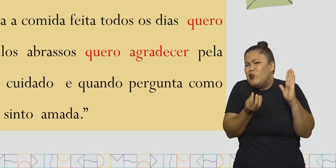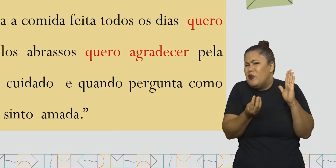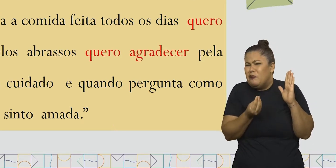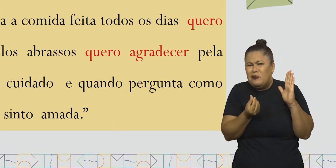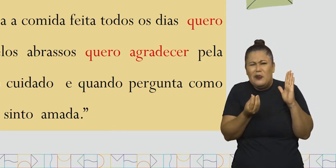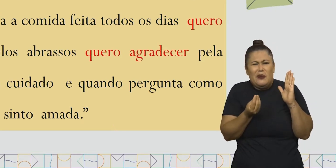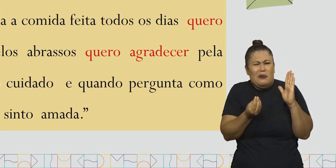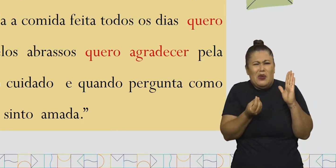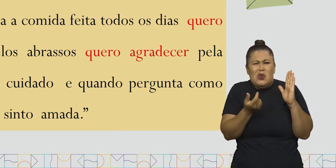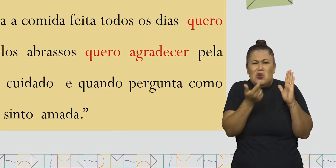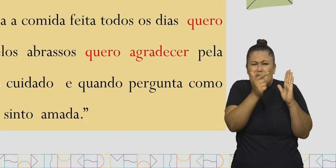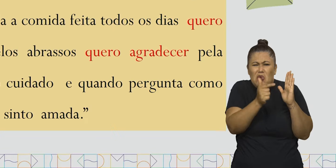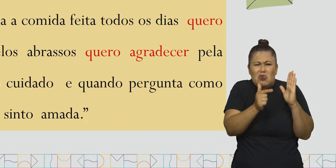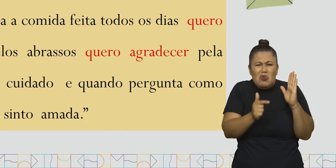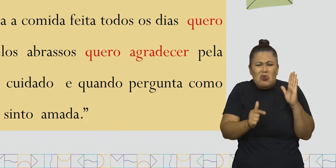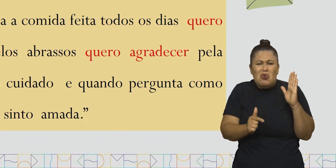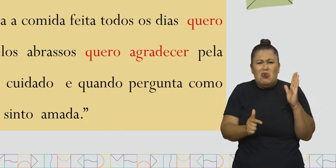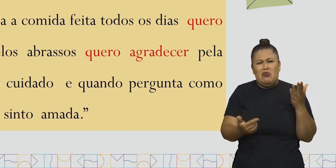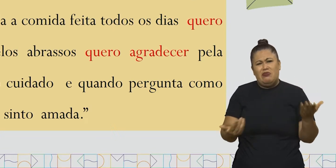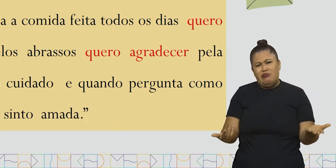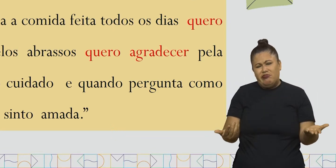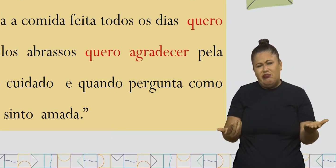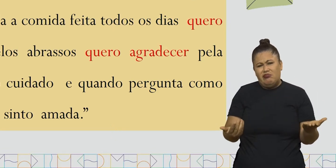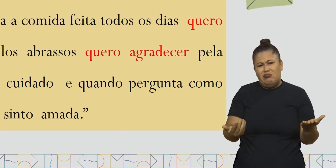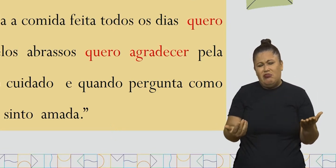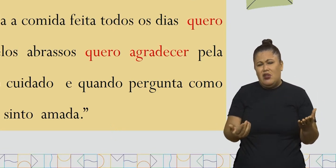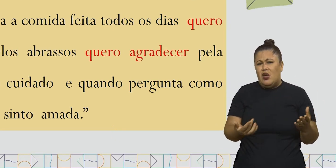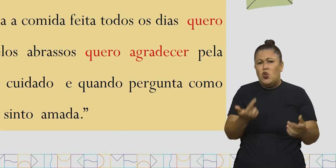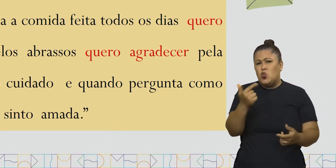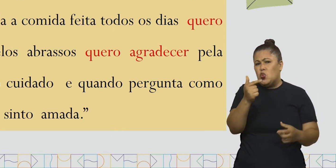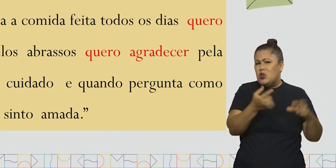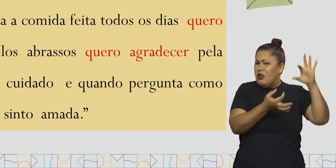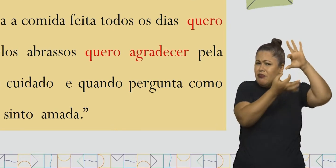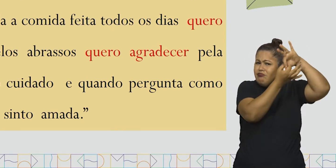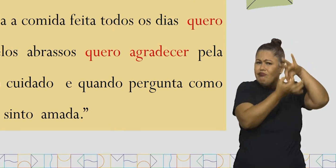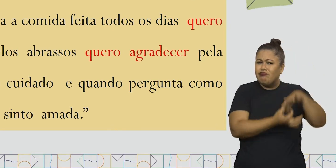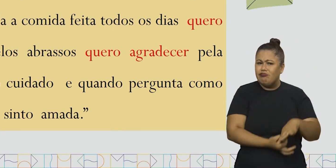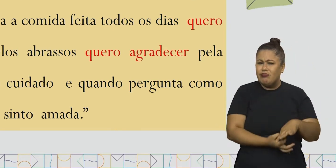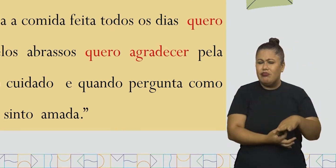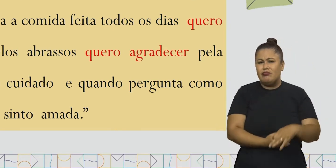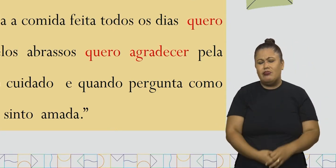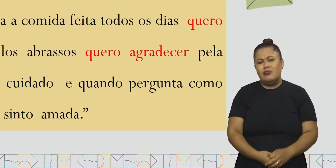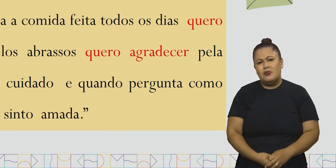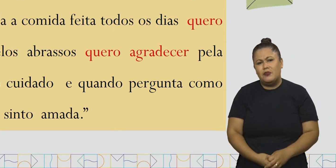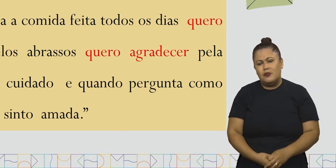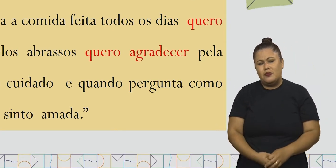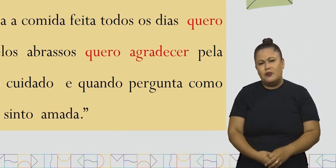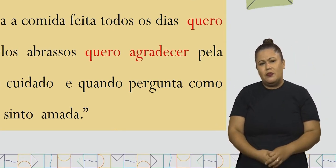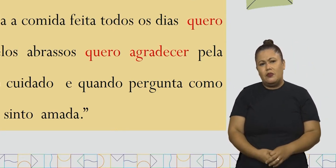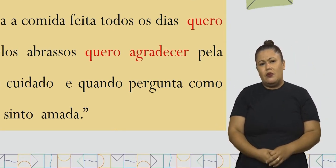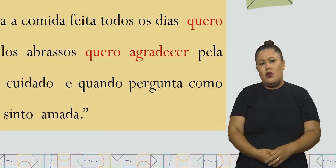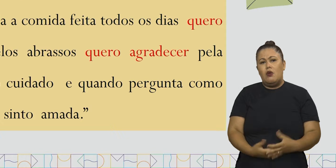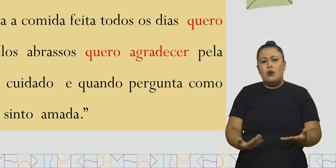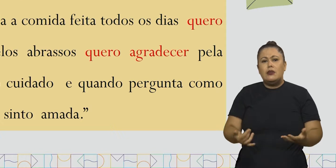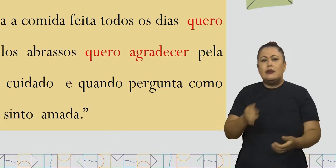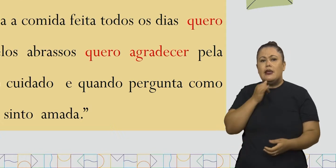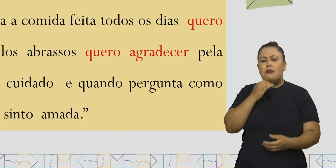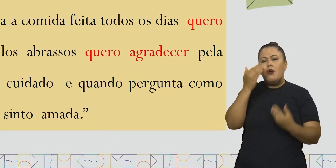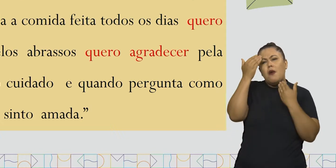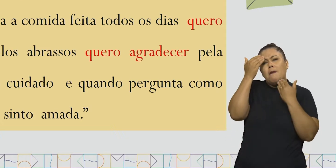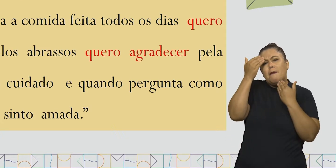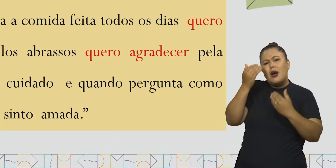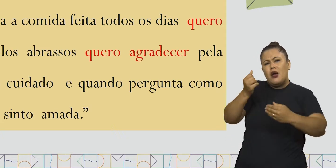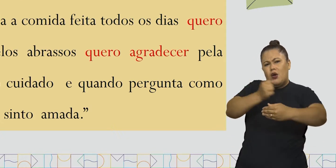harmonia, repetitivo, ou seja, sem coesão. Vejam só. Eu quero agradecer